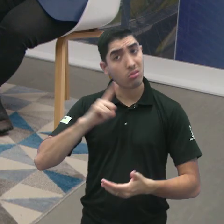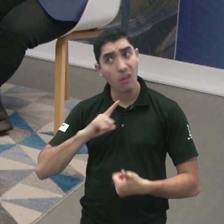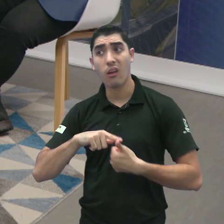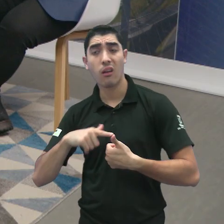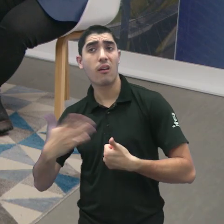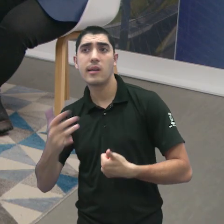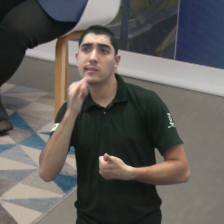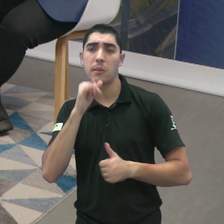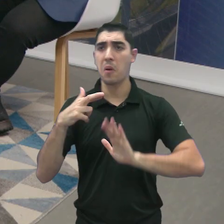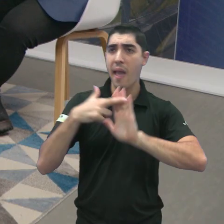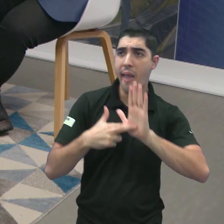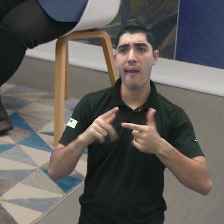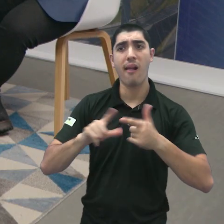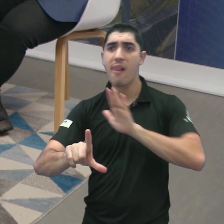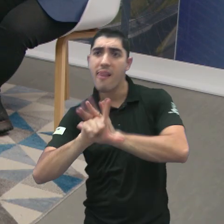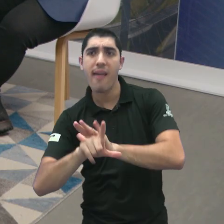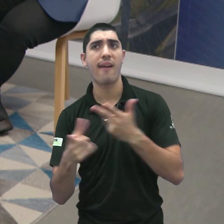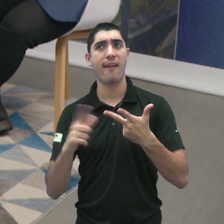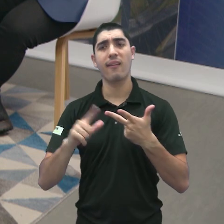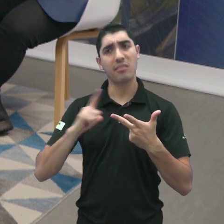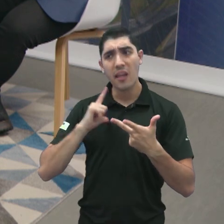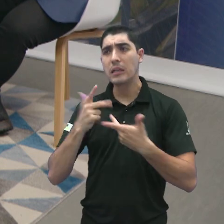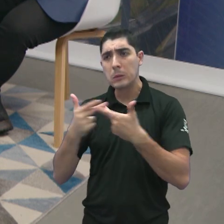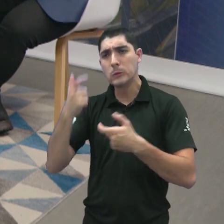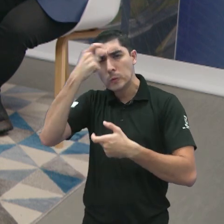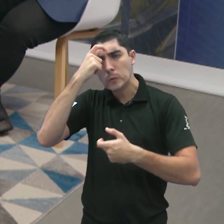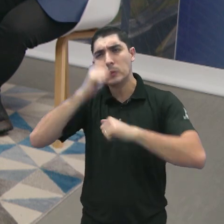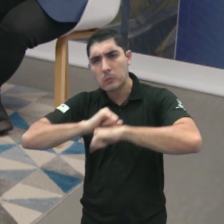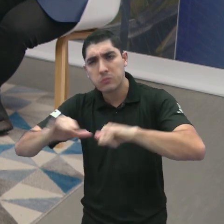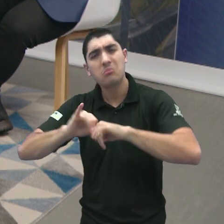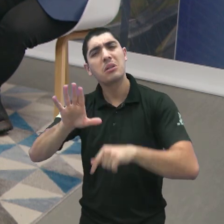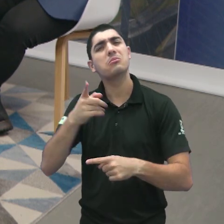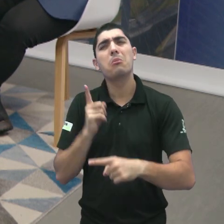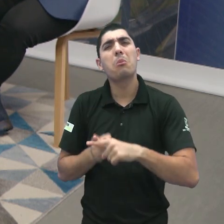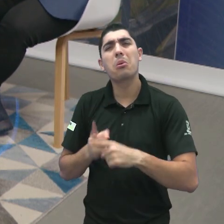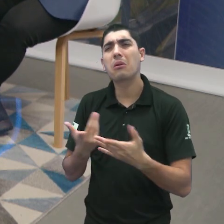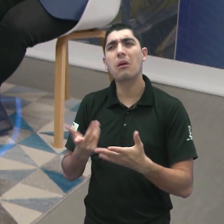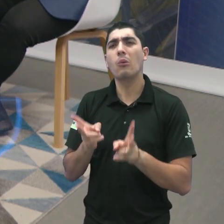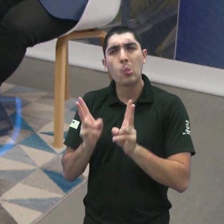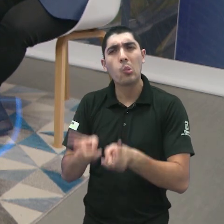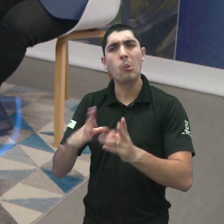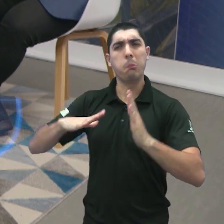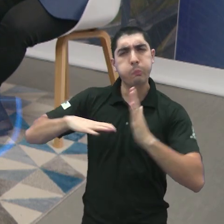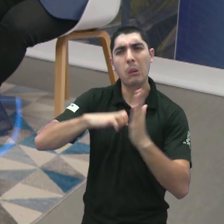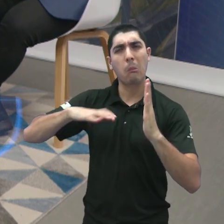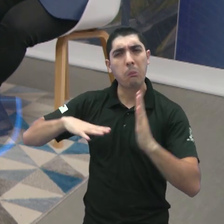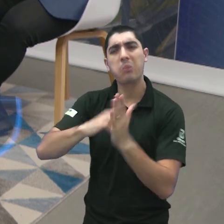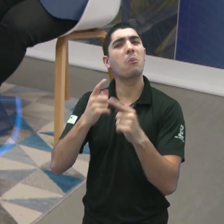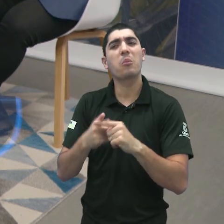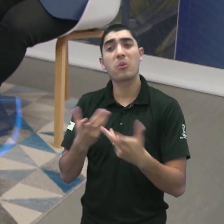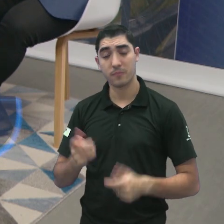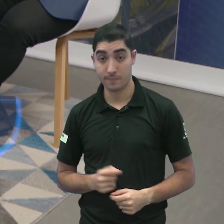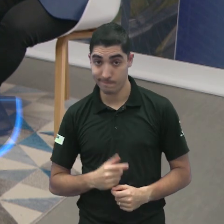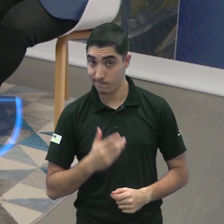processos, conscientização, que existem trabalhos, mas aumenta cada dia. Por que, na sua opinião? Assim, a parte das